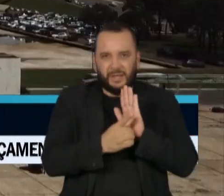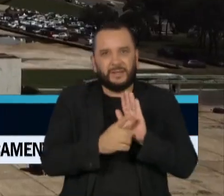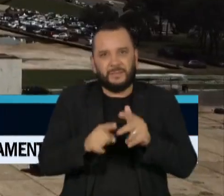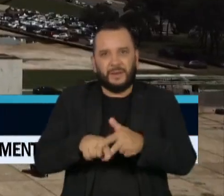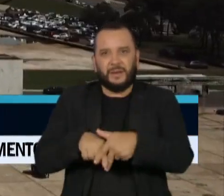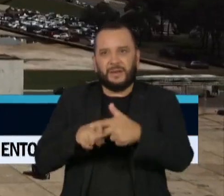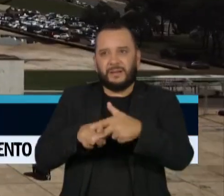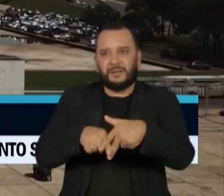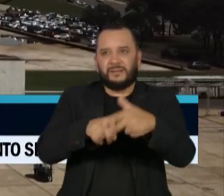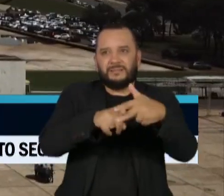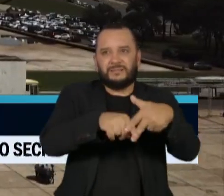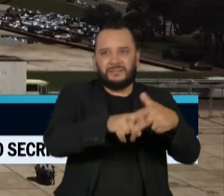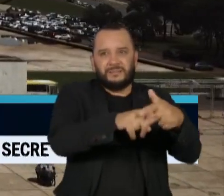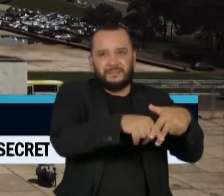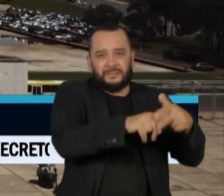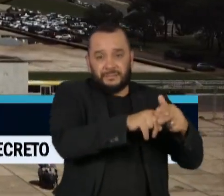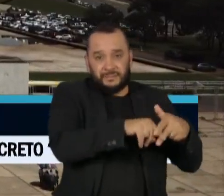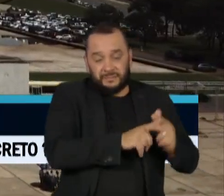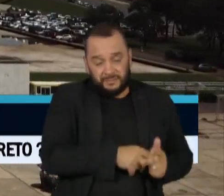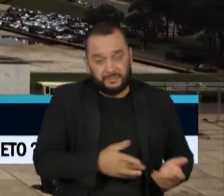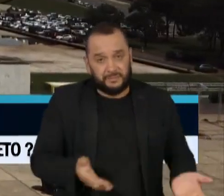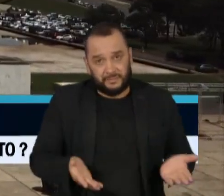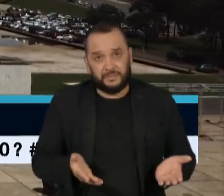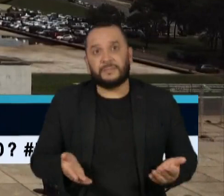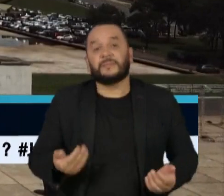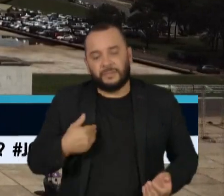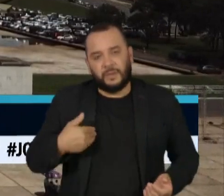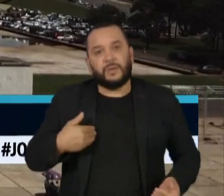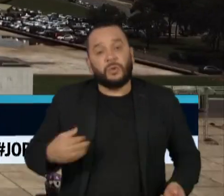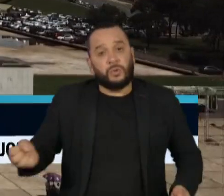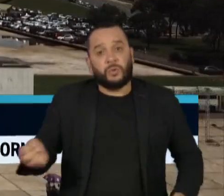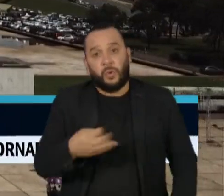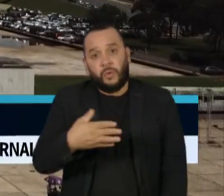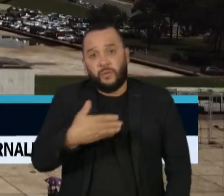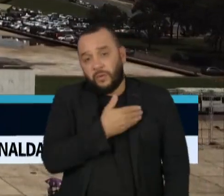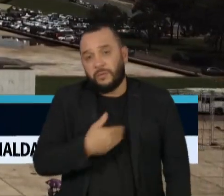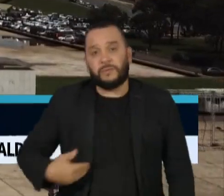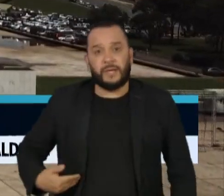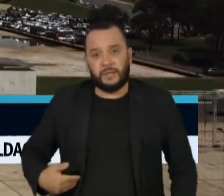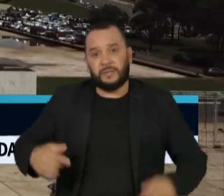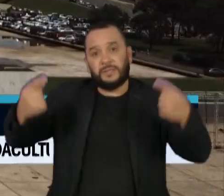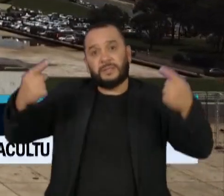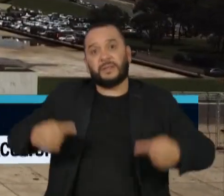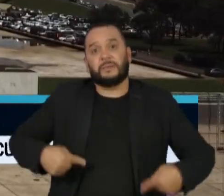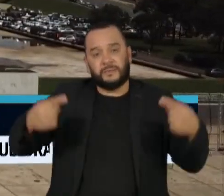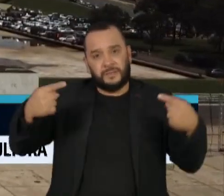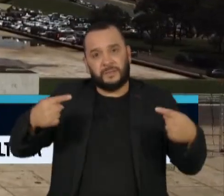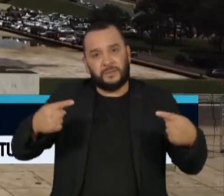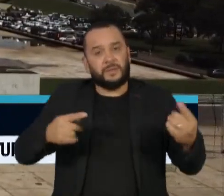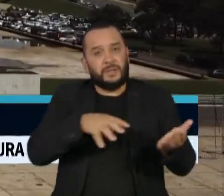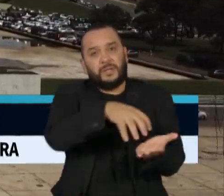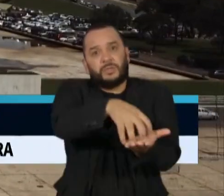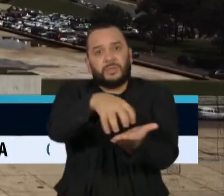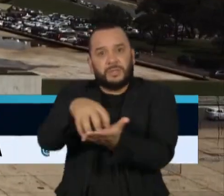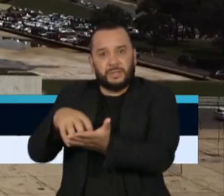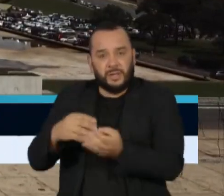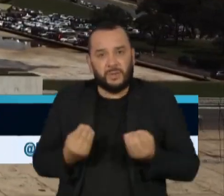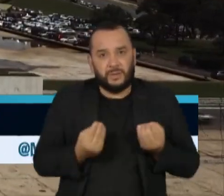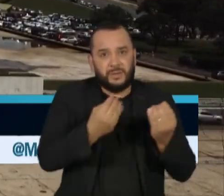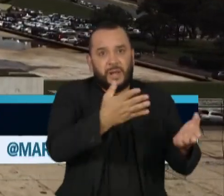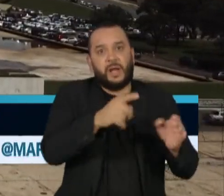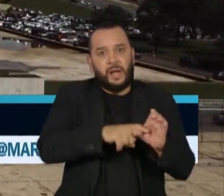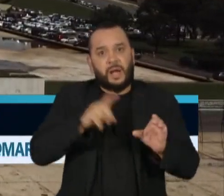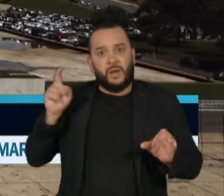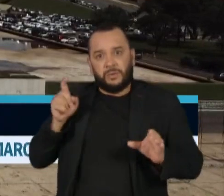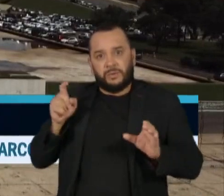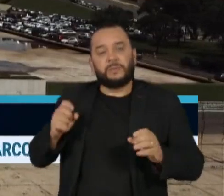danificado. Para o novo governo, fica o desafio de devolver às instituições a autonomia e o poder de